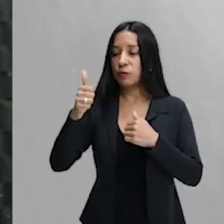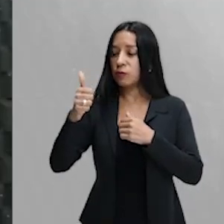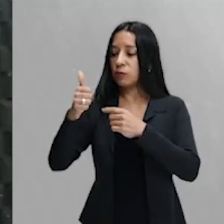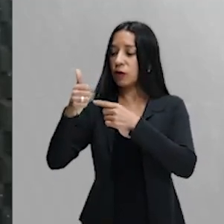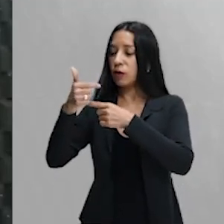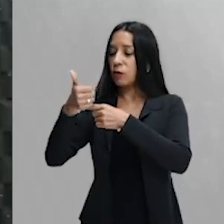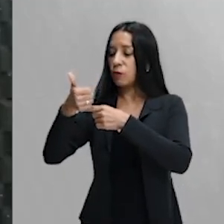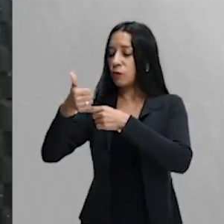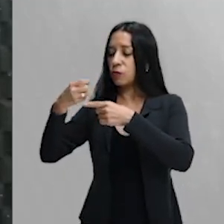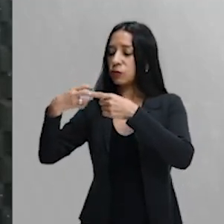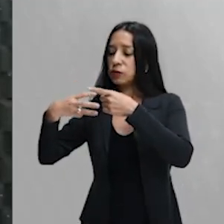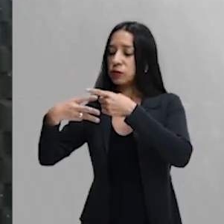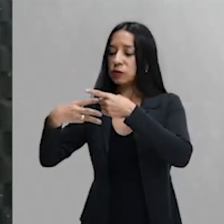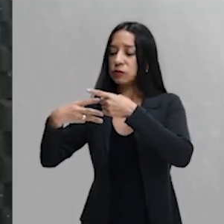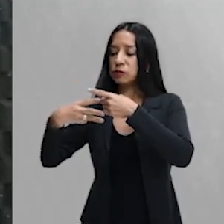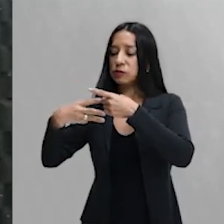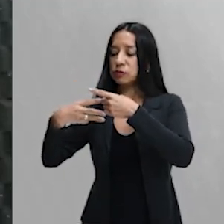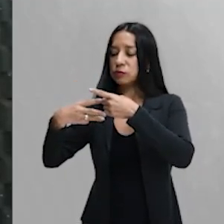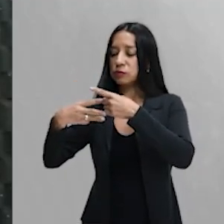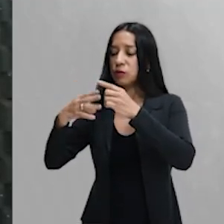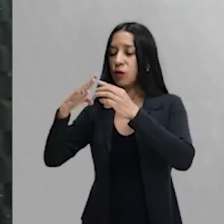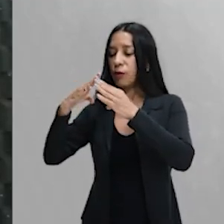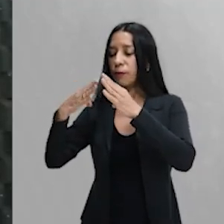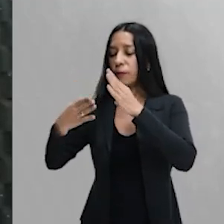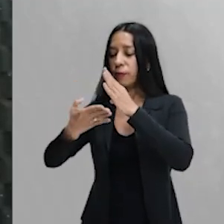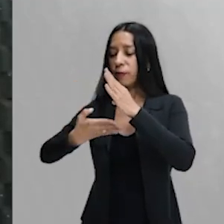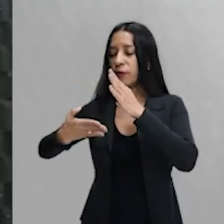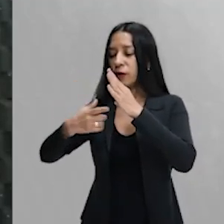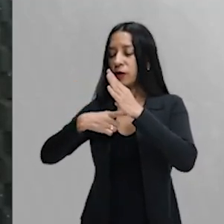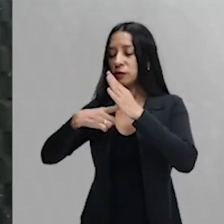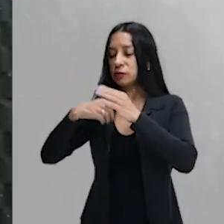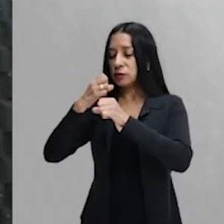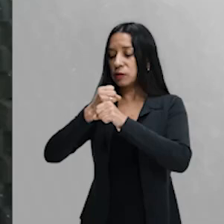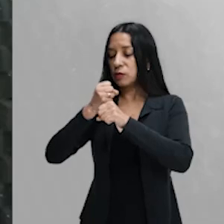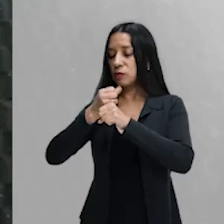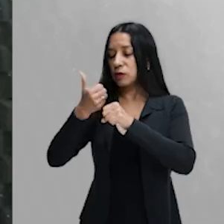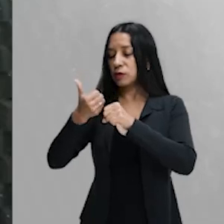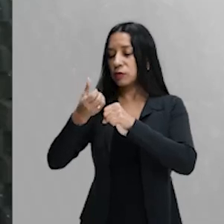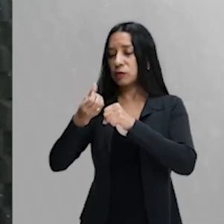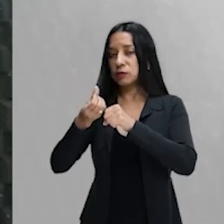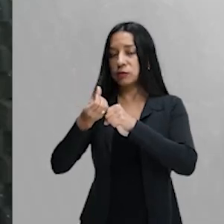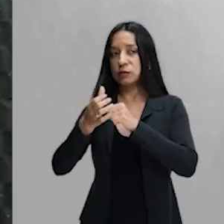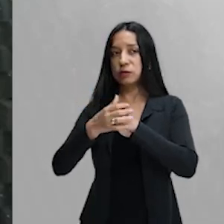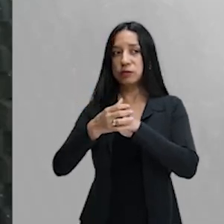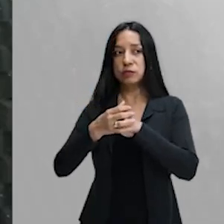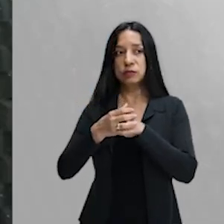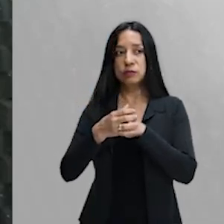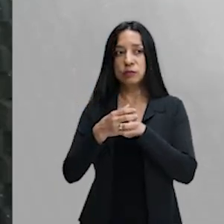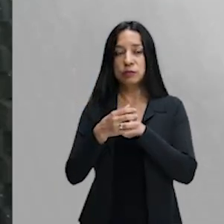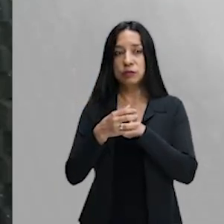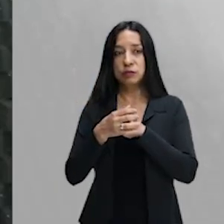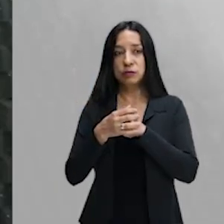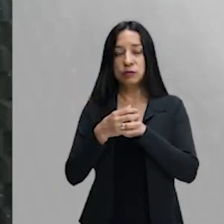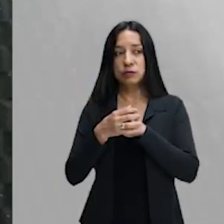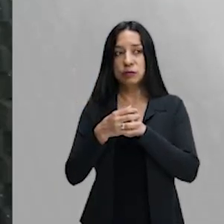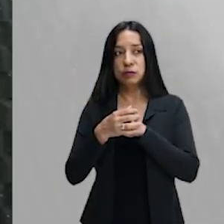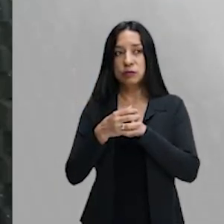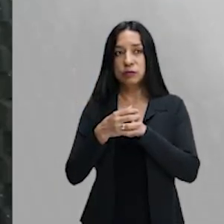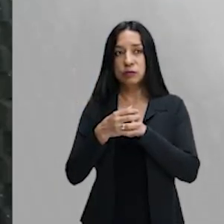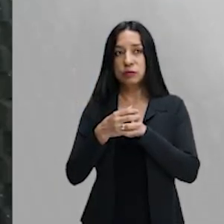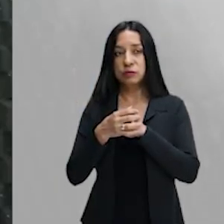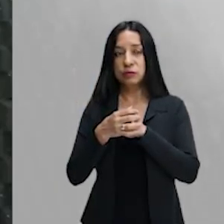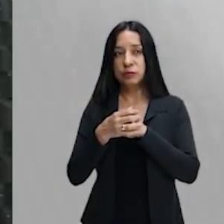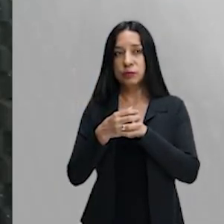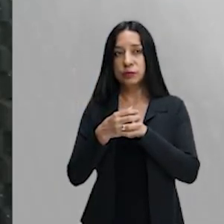A área da base nós temos calculado, dá 16, né? Por aqui, ó.